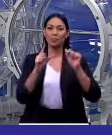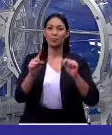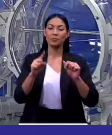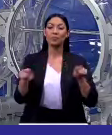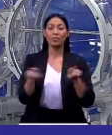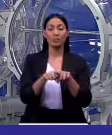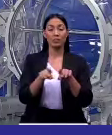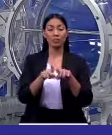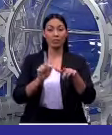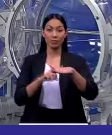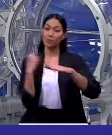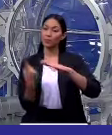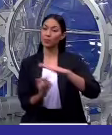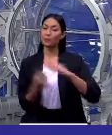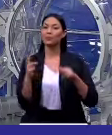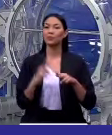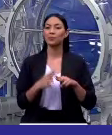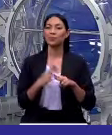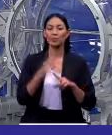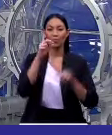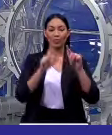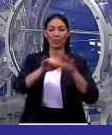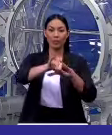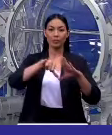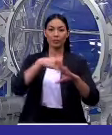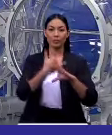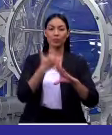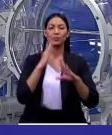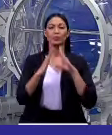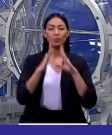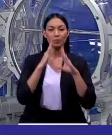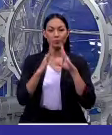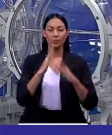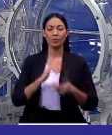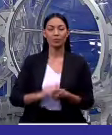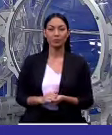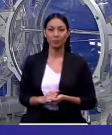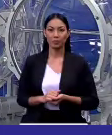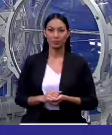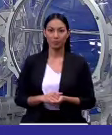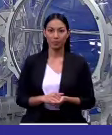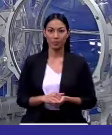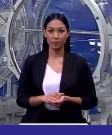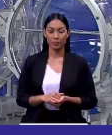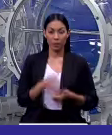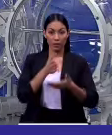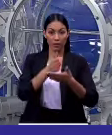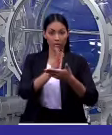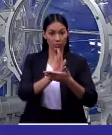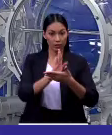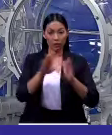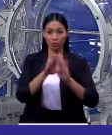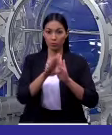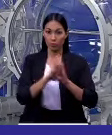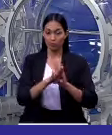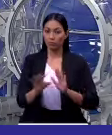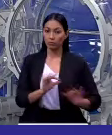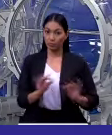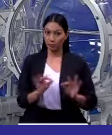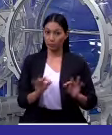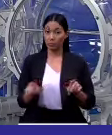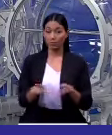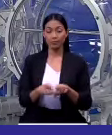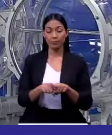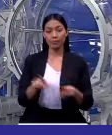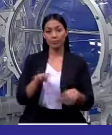TV e também pelas redes sociais da Caixa e da Rede TV, no YouTube e no Facebook. E para validar todo o processo de